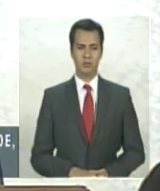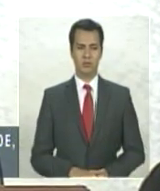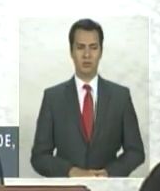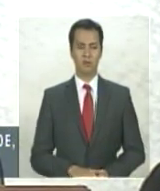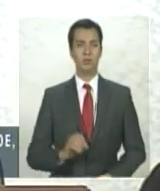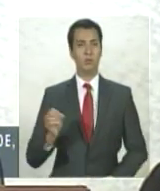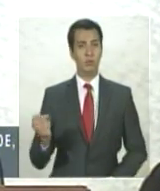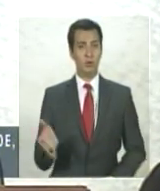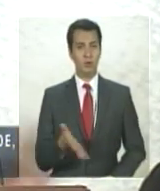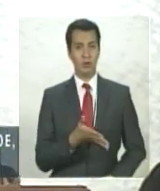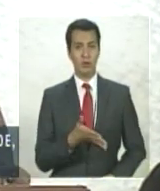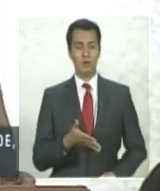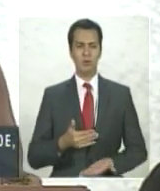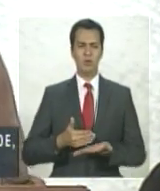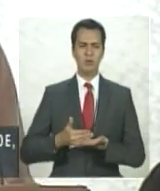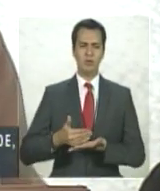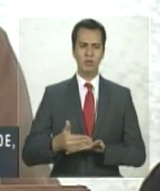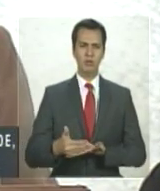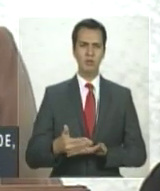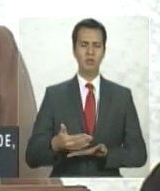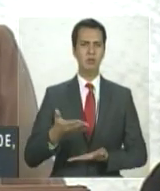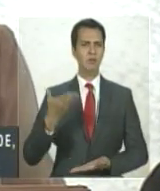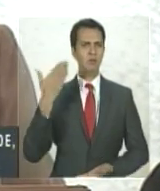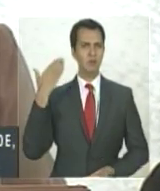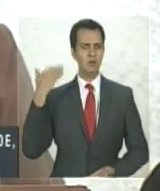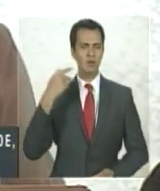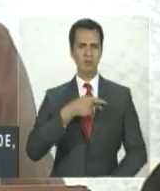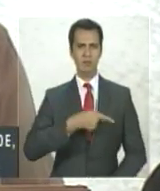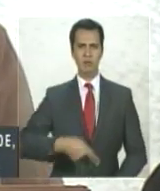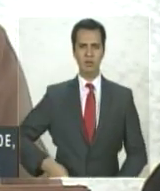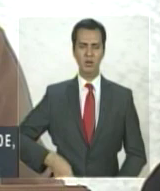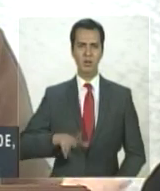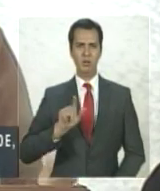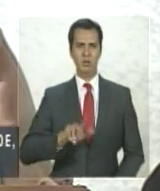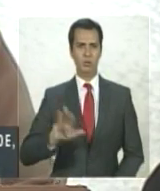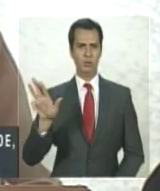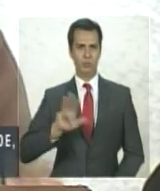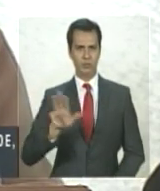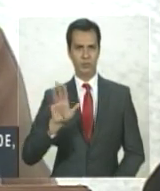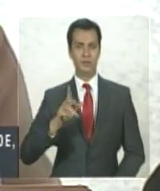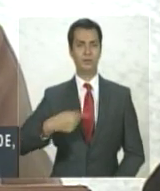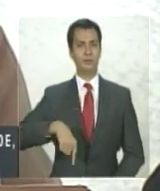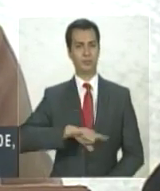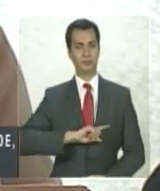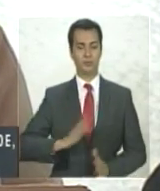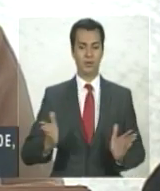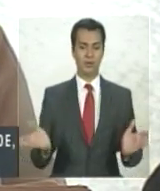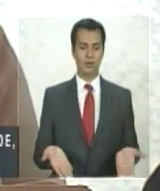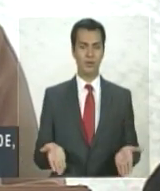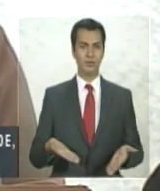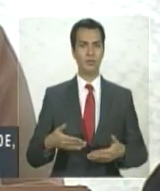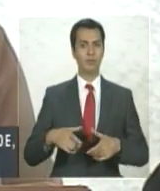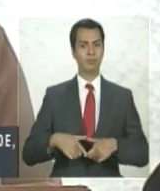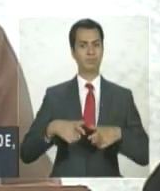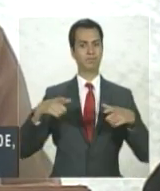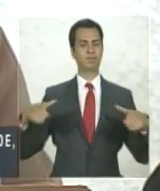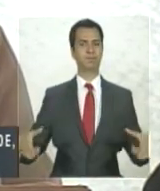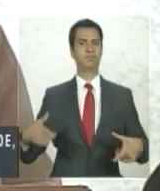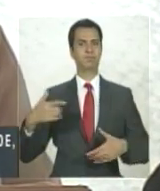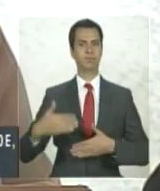nova que começou no governo do presidente Lula e que nós agora